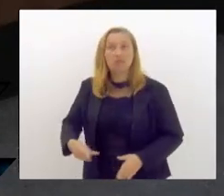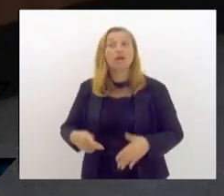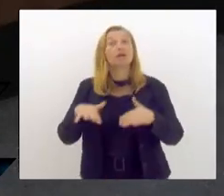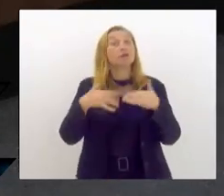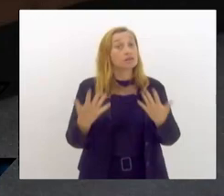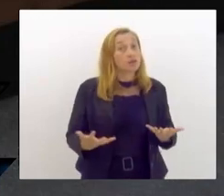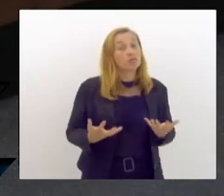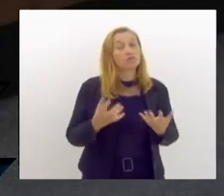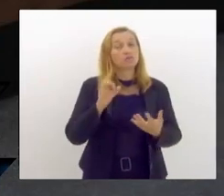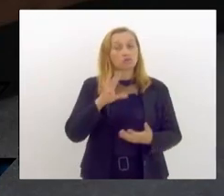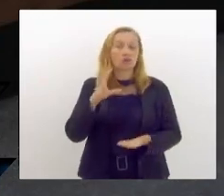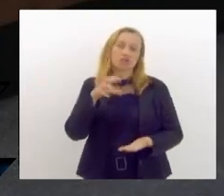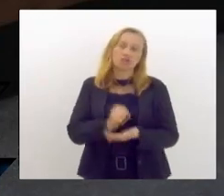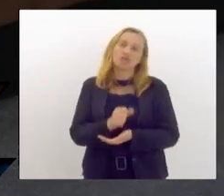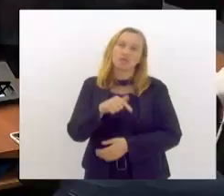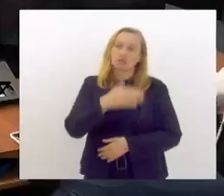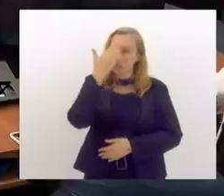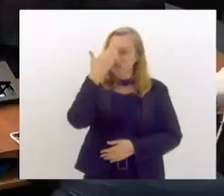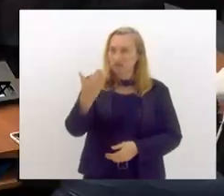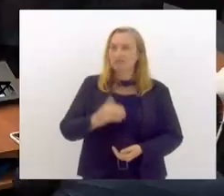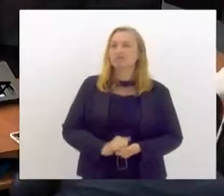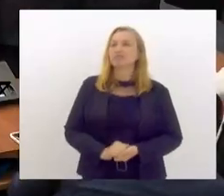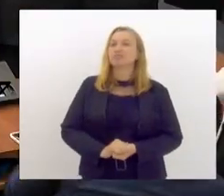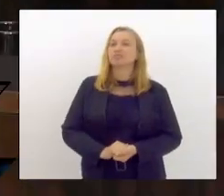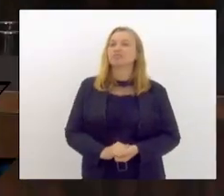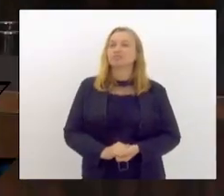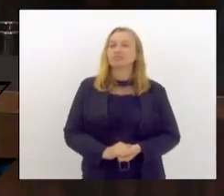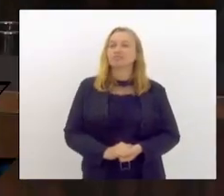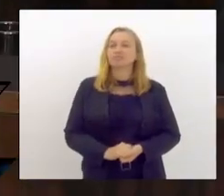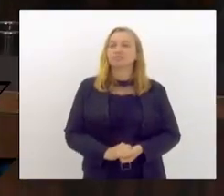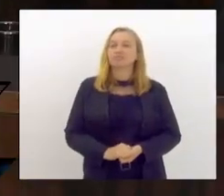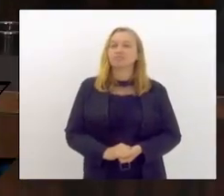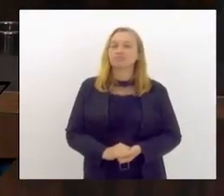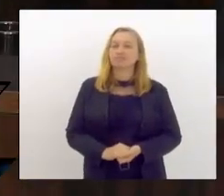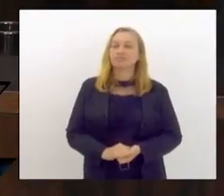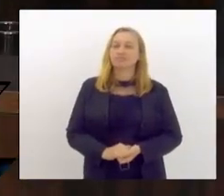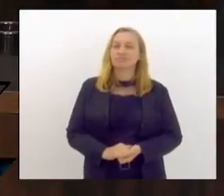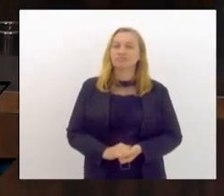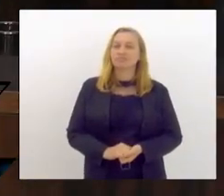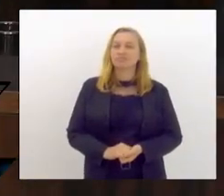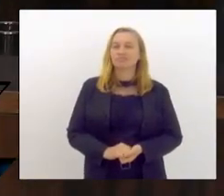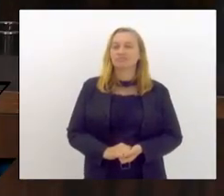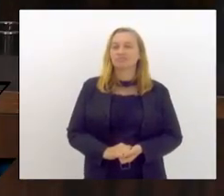queria só fazer esse registro. Obrigado. Parabéns, deputado.